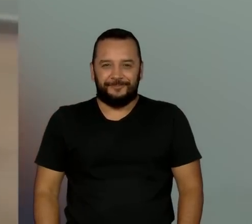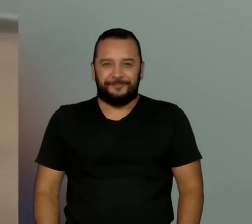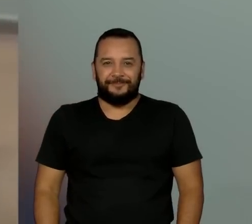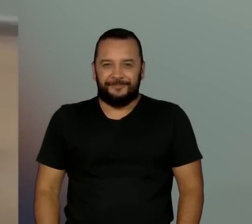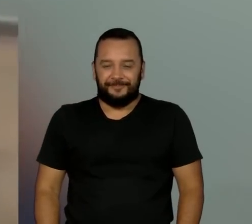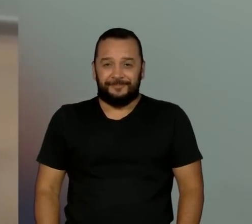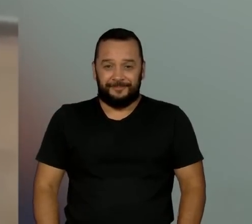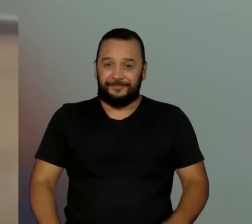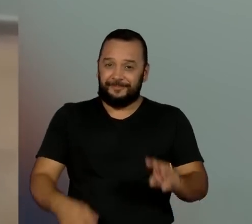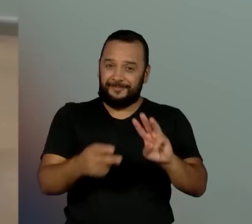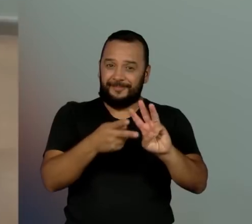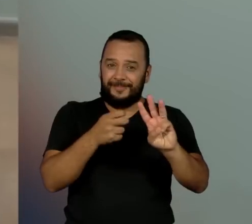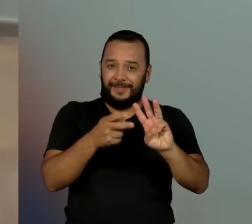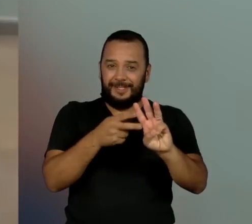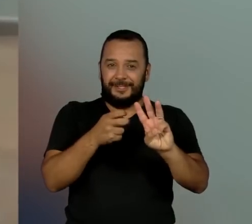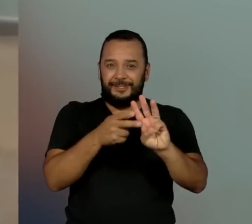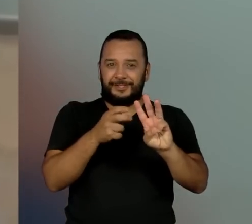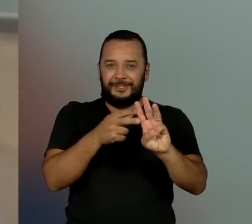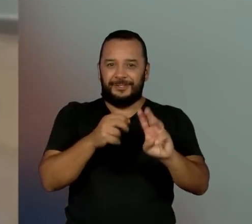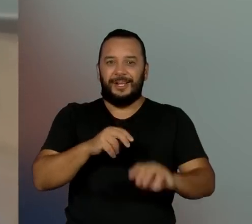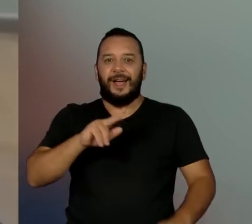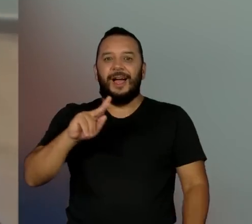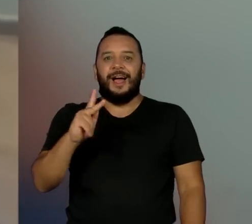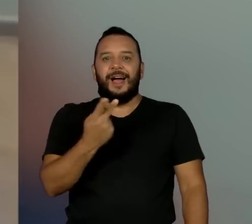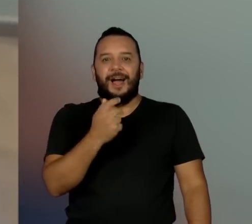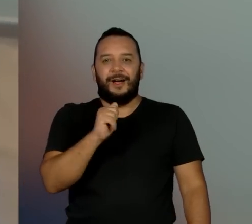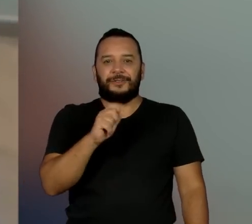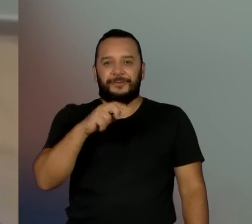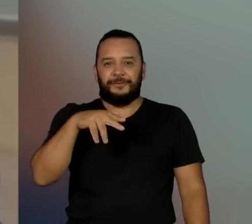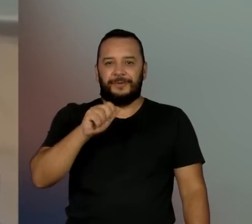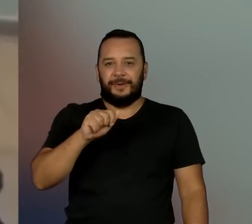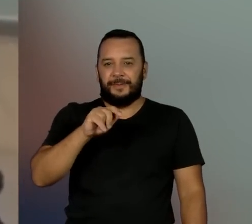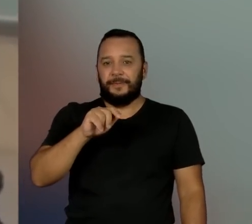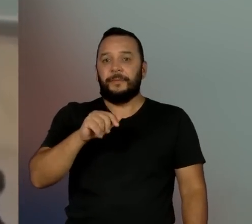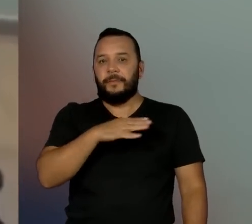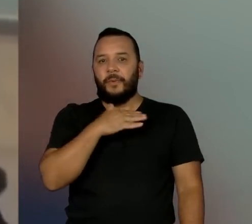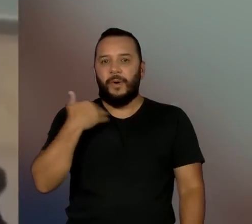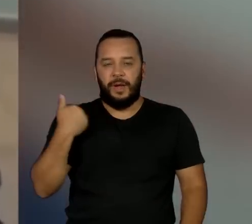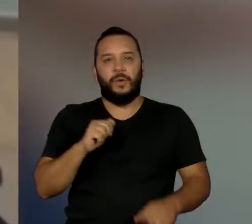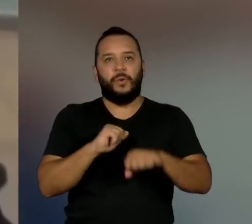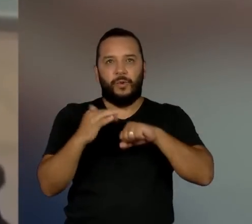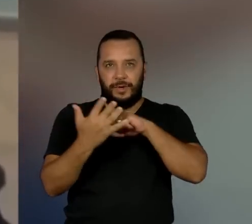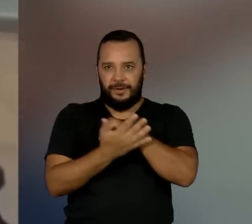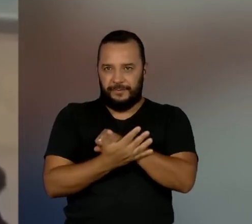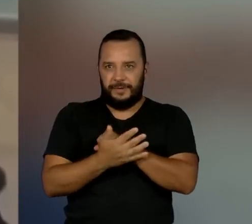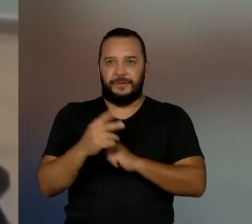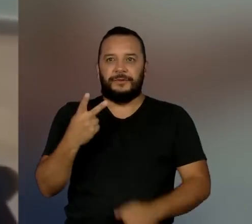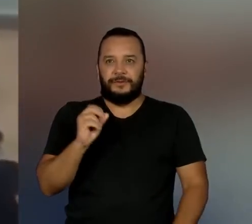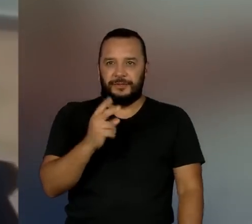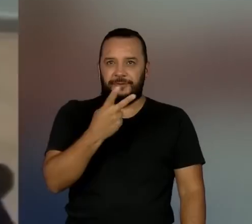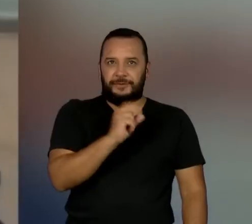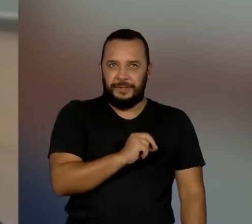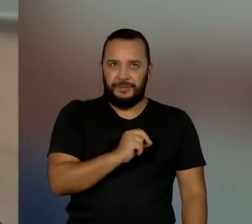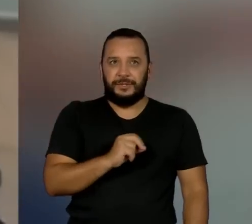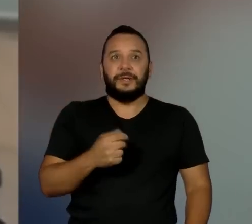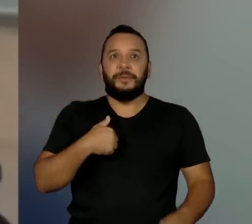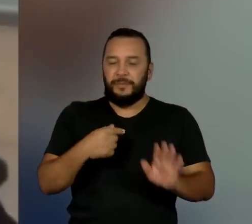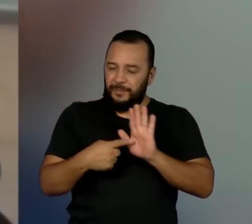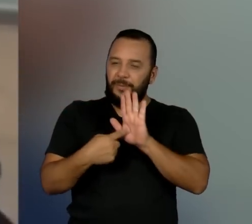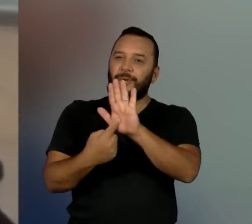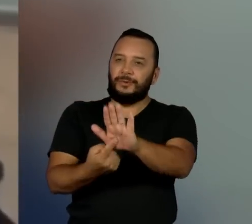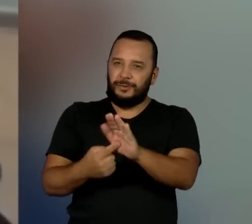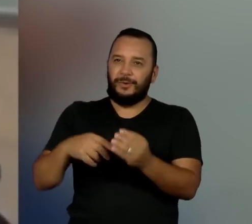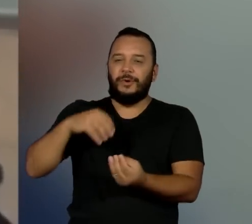O indígena Aldevan Baniwa, que morreu de Covid em 2020, apresentou os fungos para a bióloga. Ele nasceu